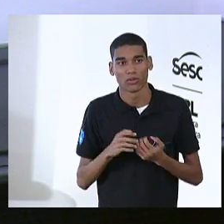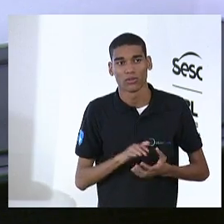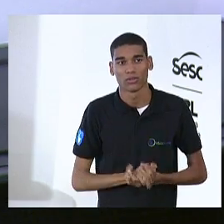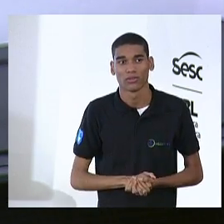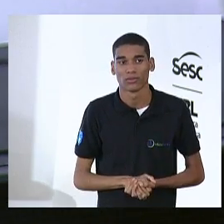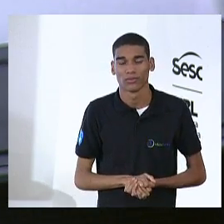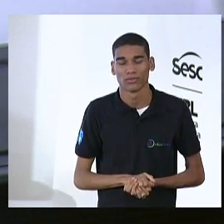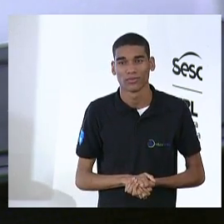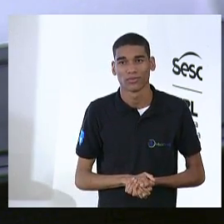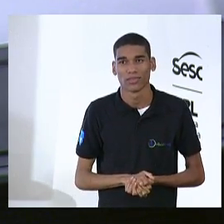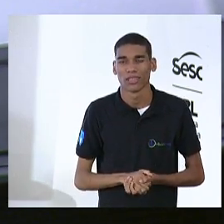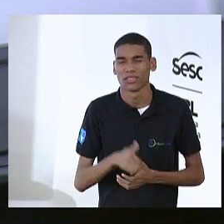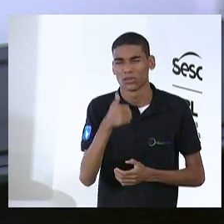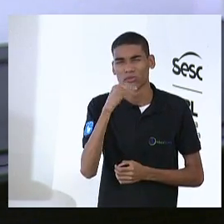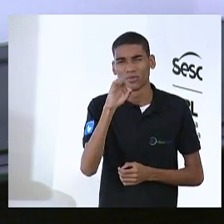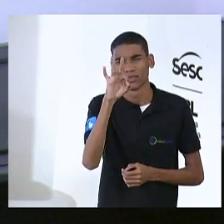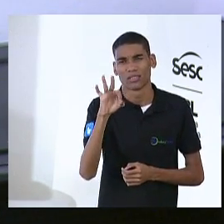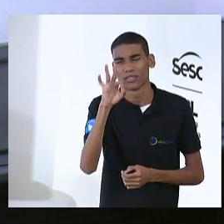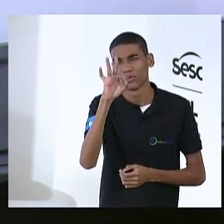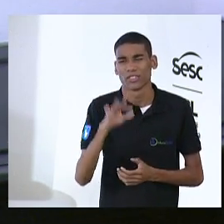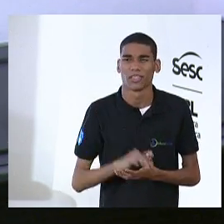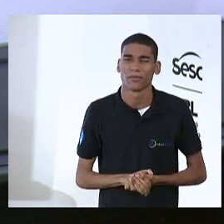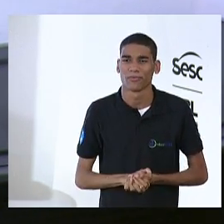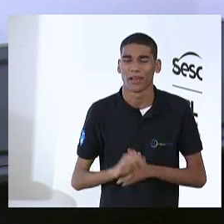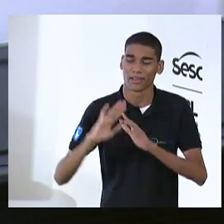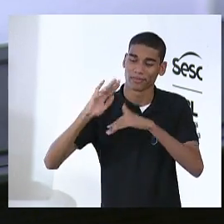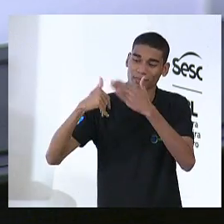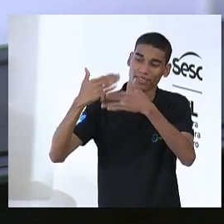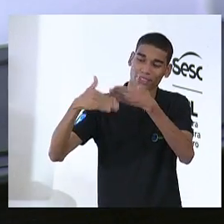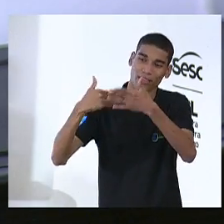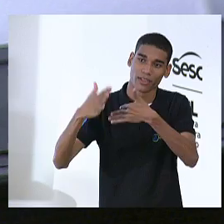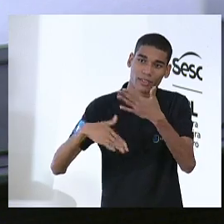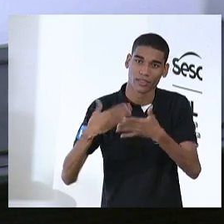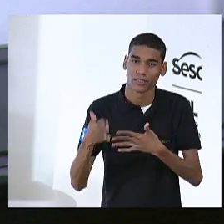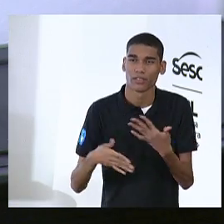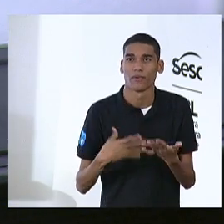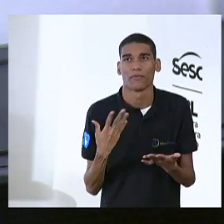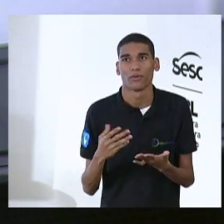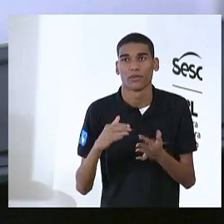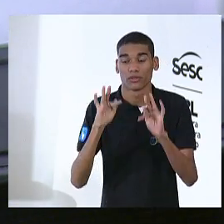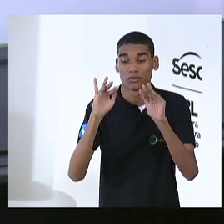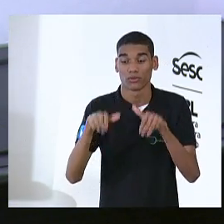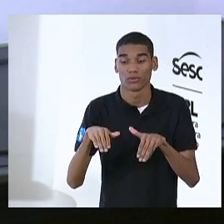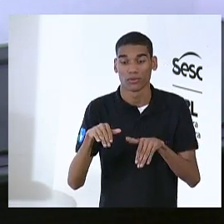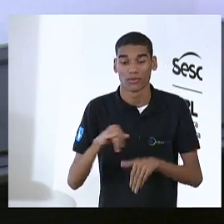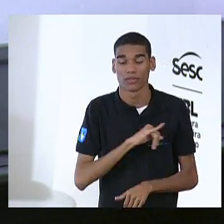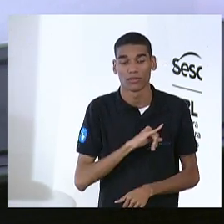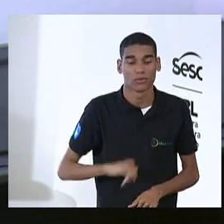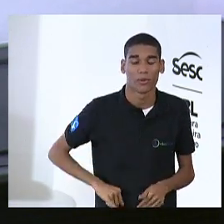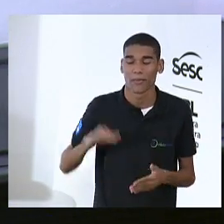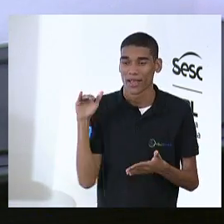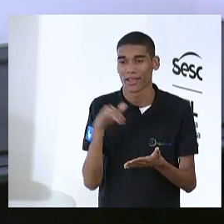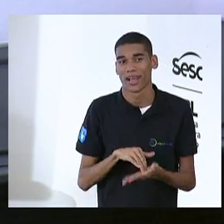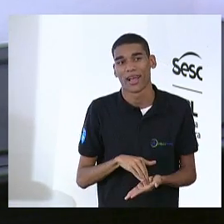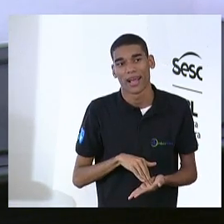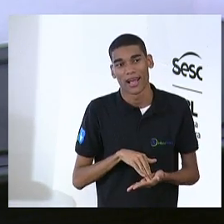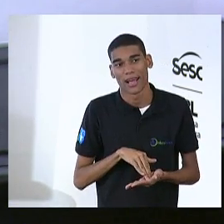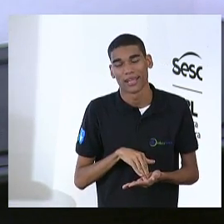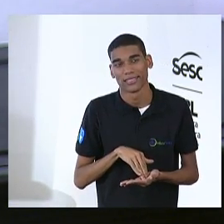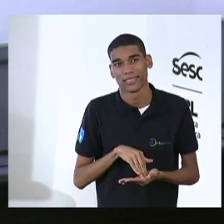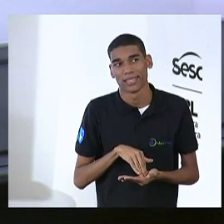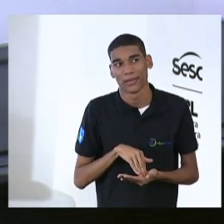forma, em números brutos, 10%. Depois de uma canetada no final do Império, até,